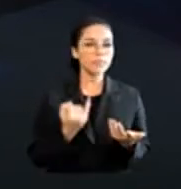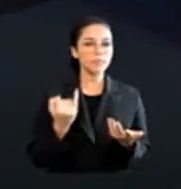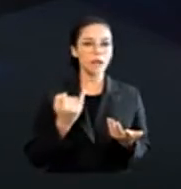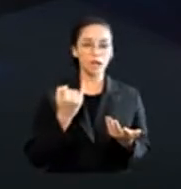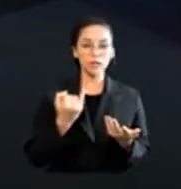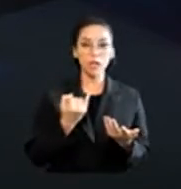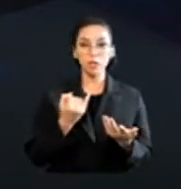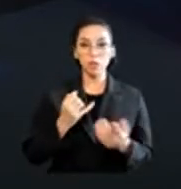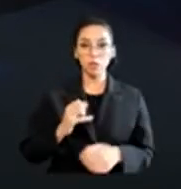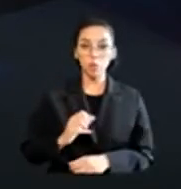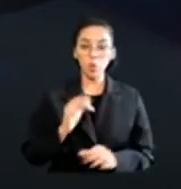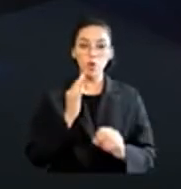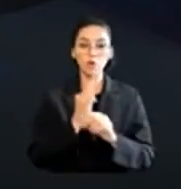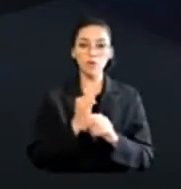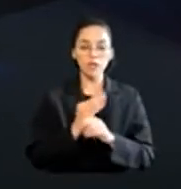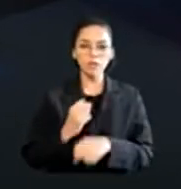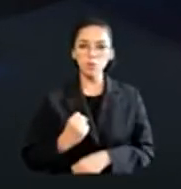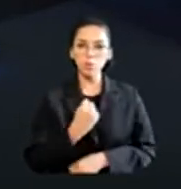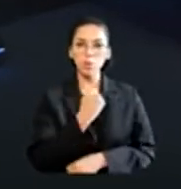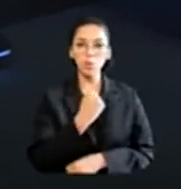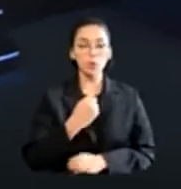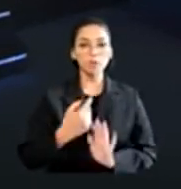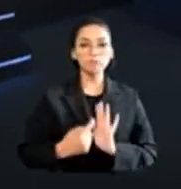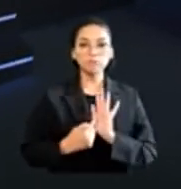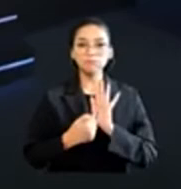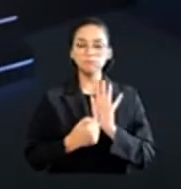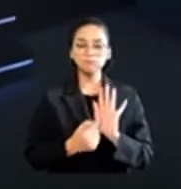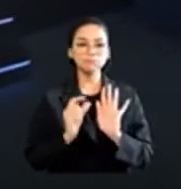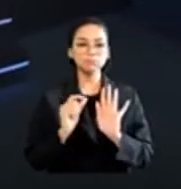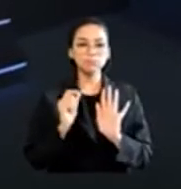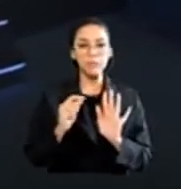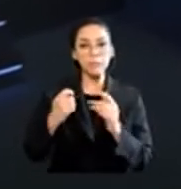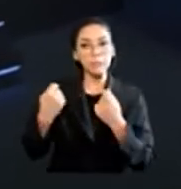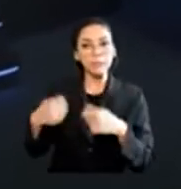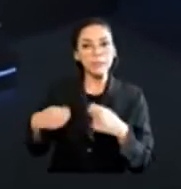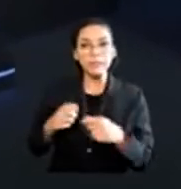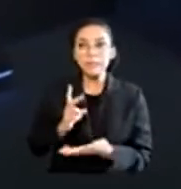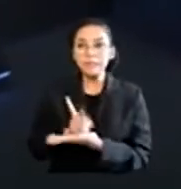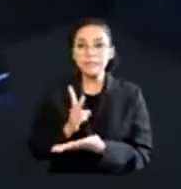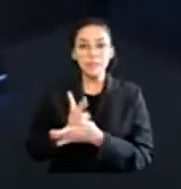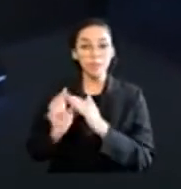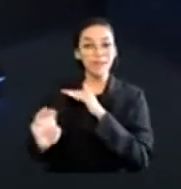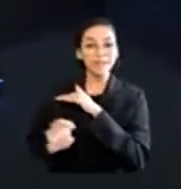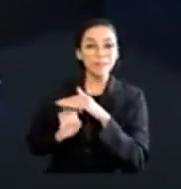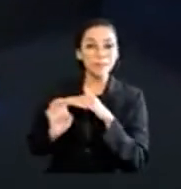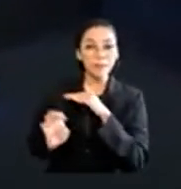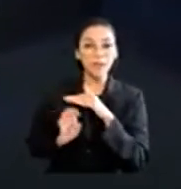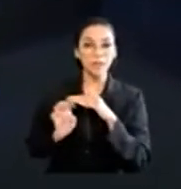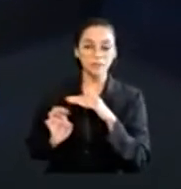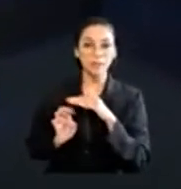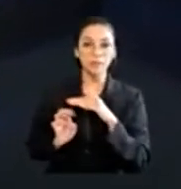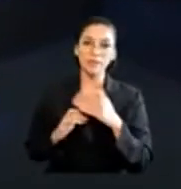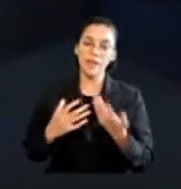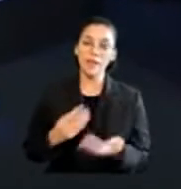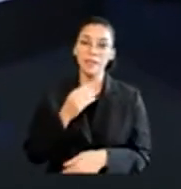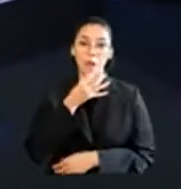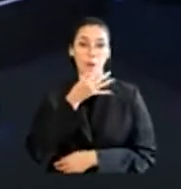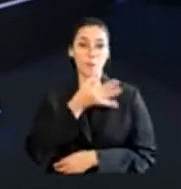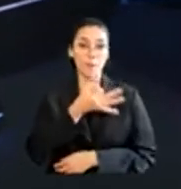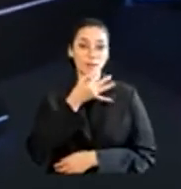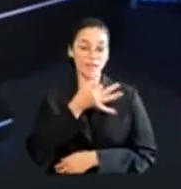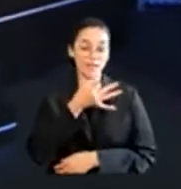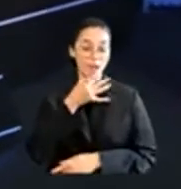para atender uma demanda cada vez mais em pauta nas grandes empresas e na opinião pública, que é exatamente